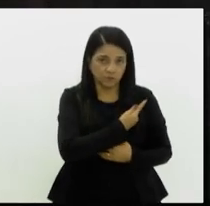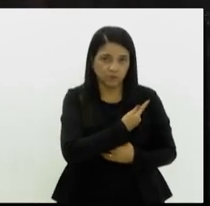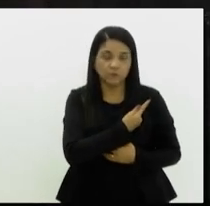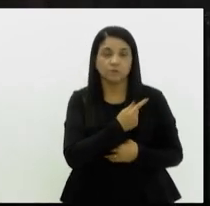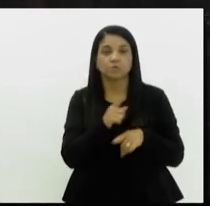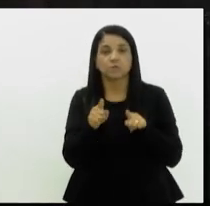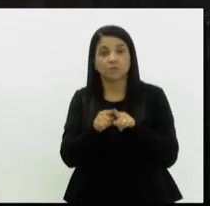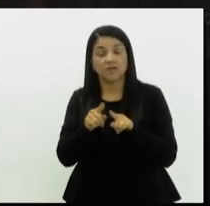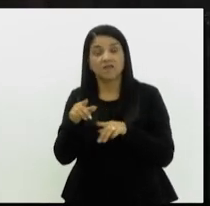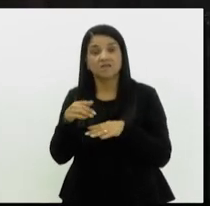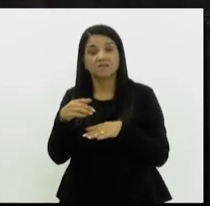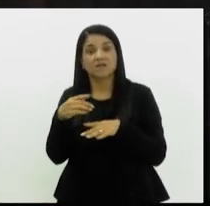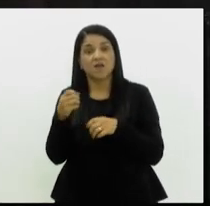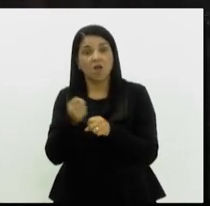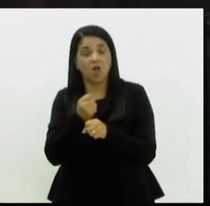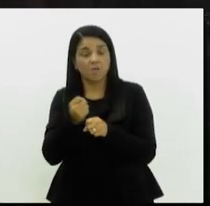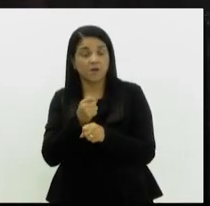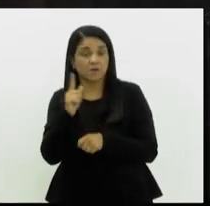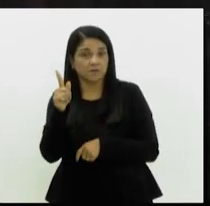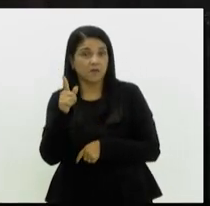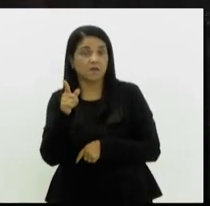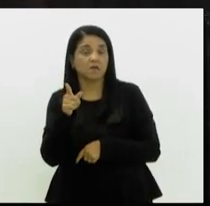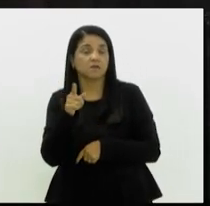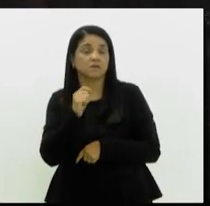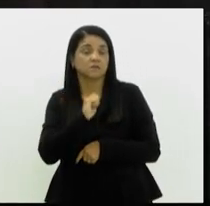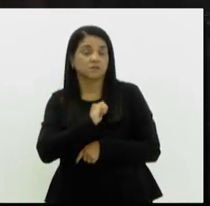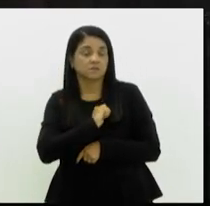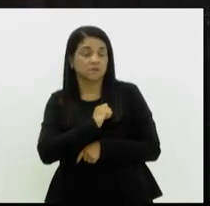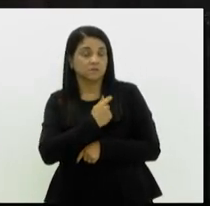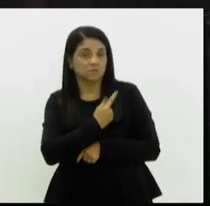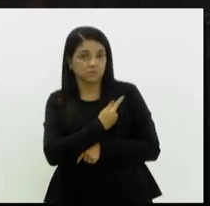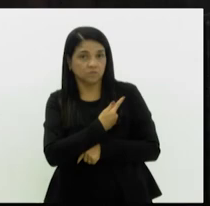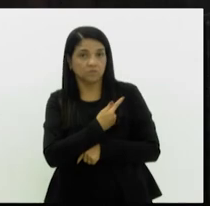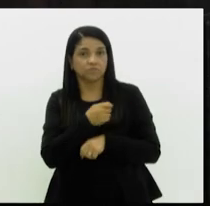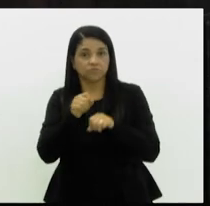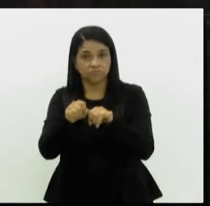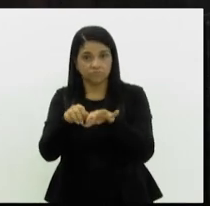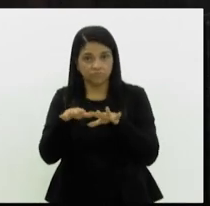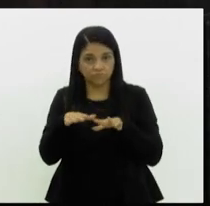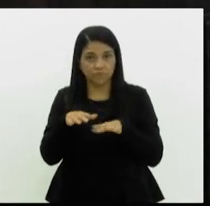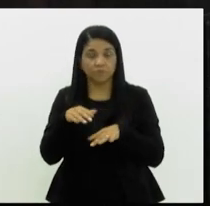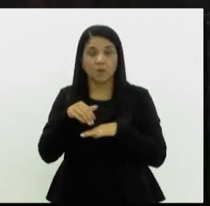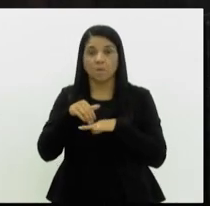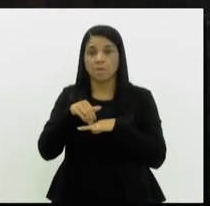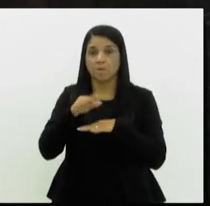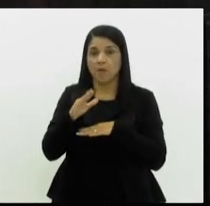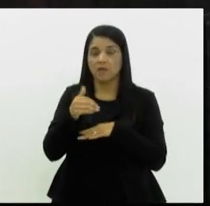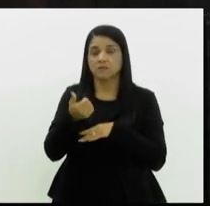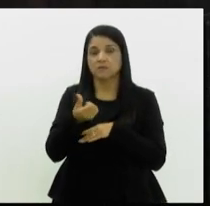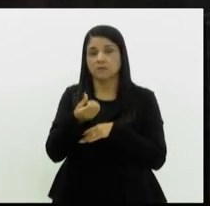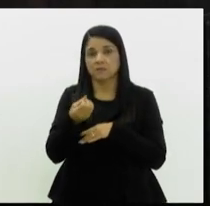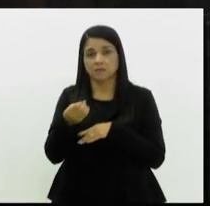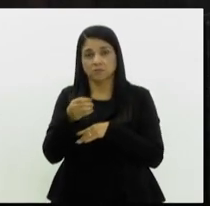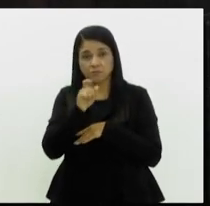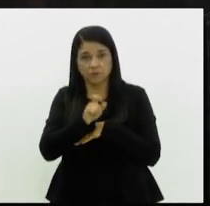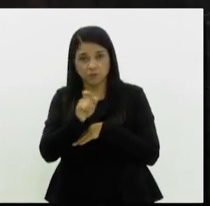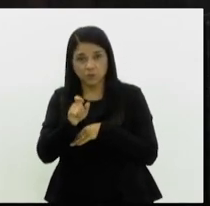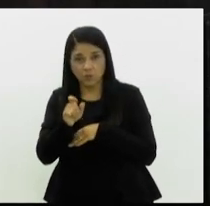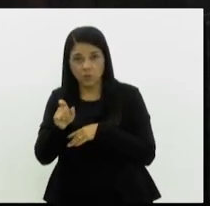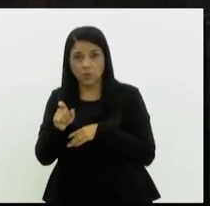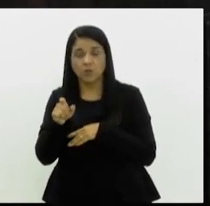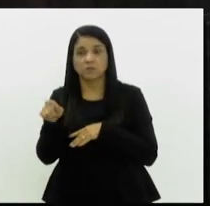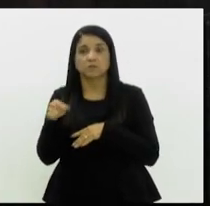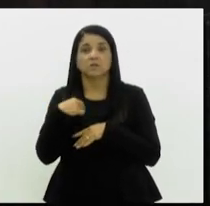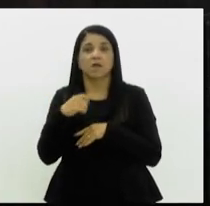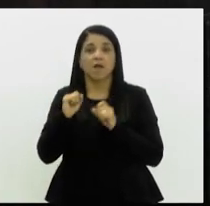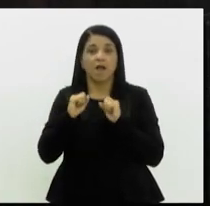construímos na cidade de São Gonçalo uma audiência pública com mais de 600 pessoas, presidenta, que foi importante, foi um marco, porque a Alerj